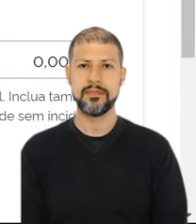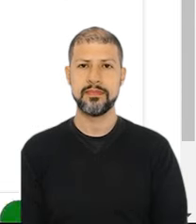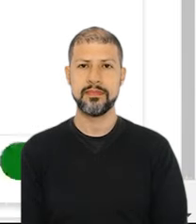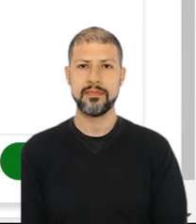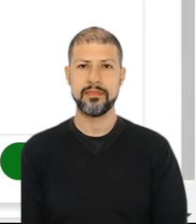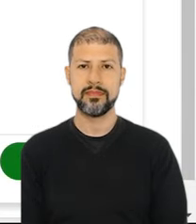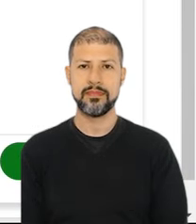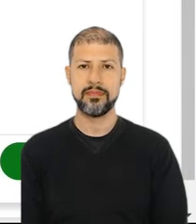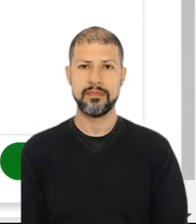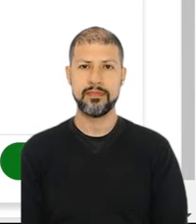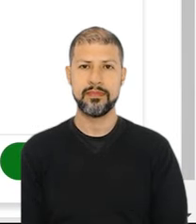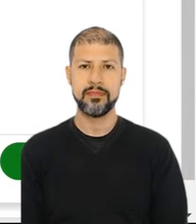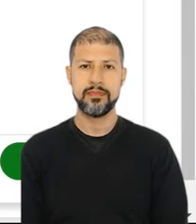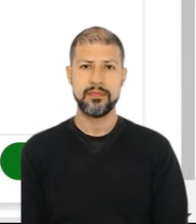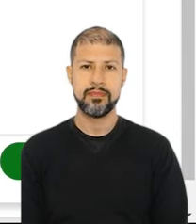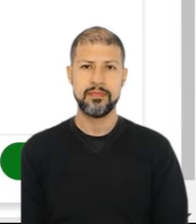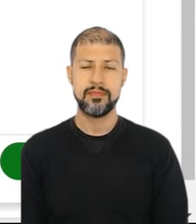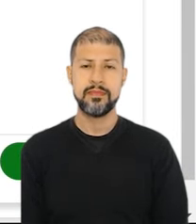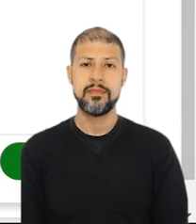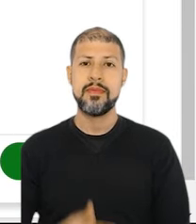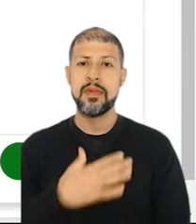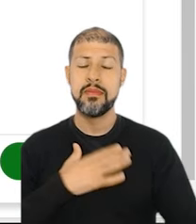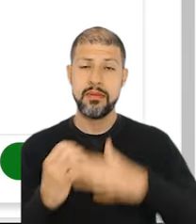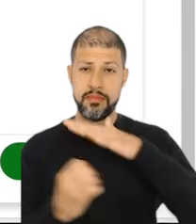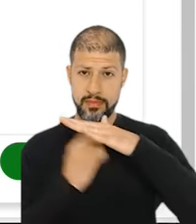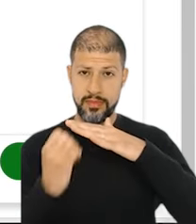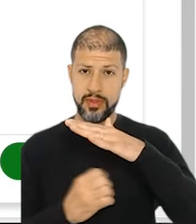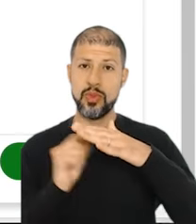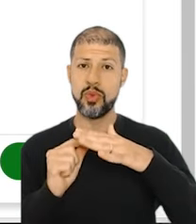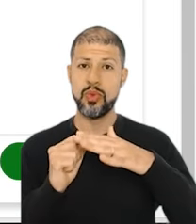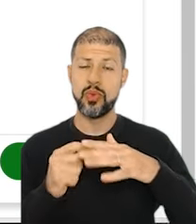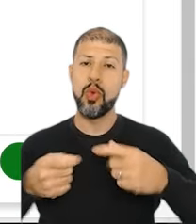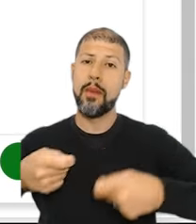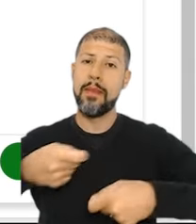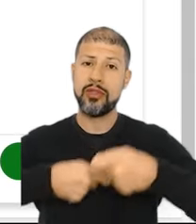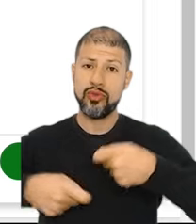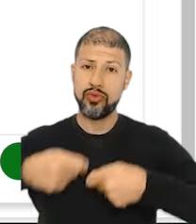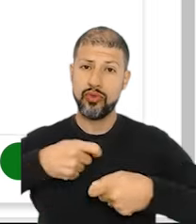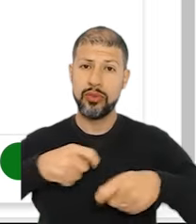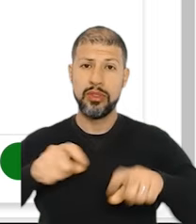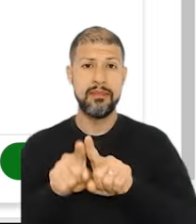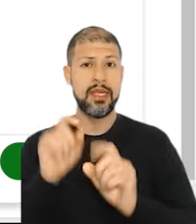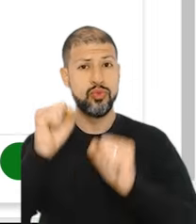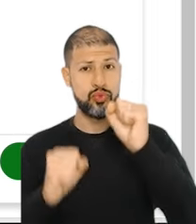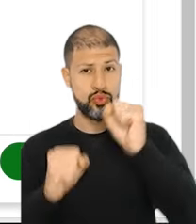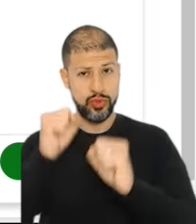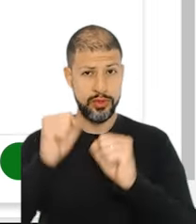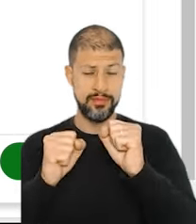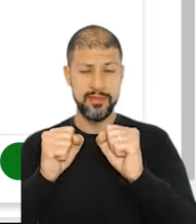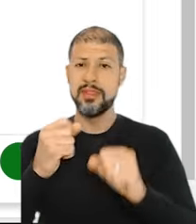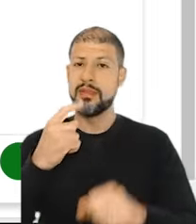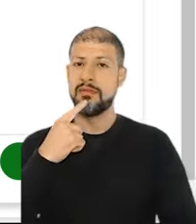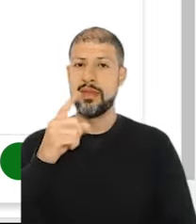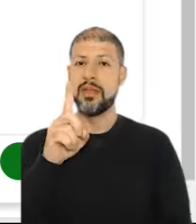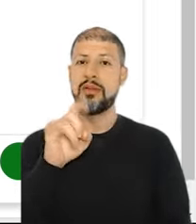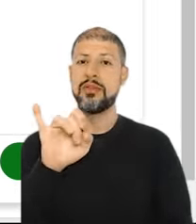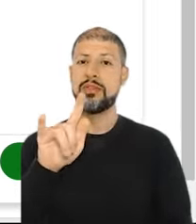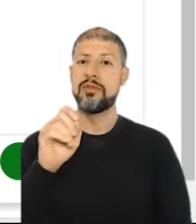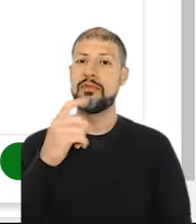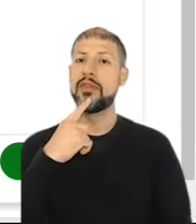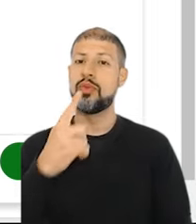continuamos a minha empresa é uma empresa de Comércio e Indústria então Diego colocou o exemplo por exemplo